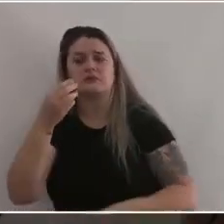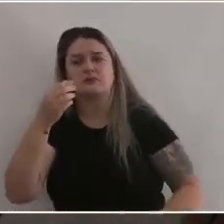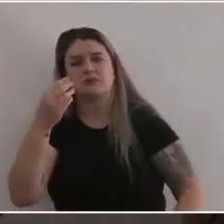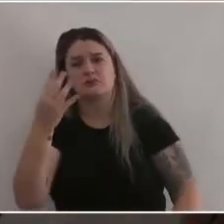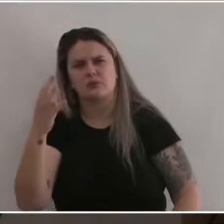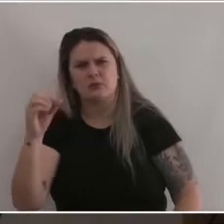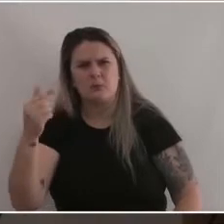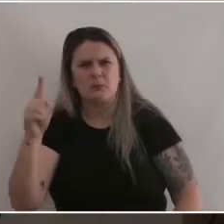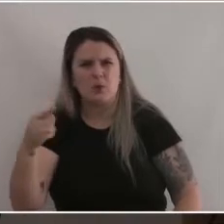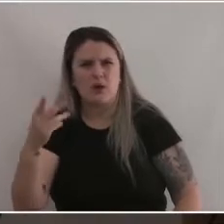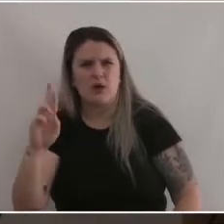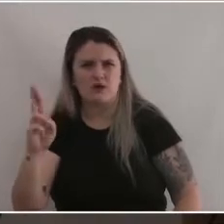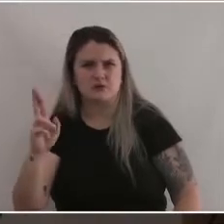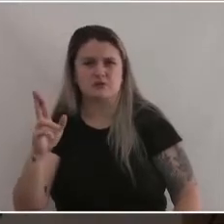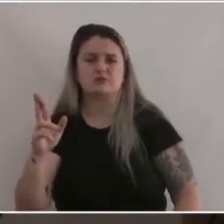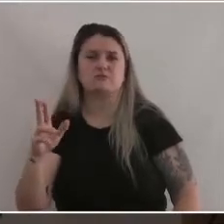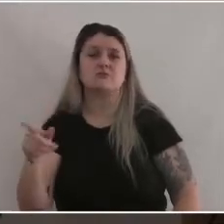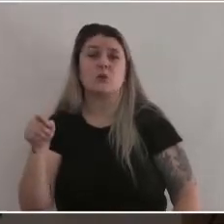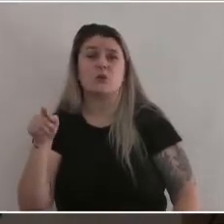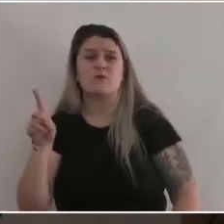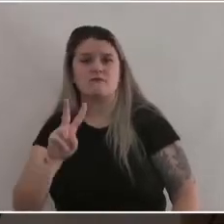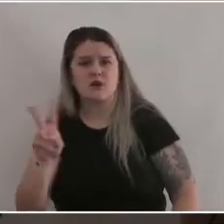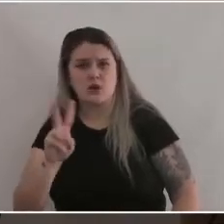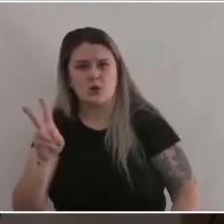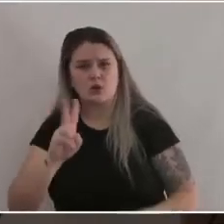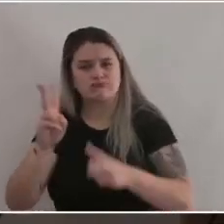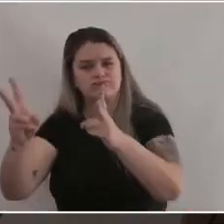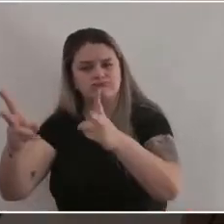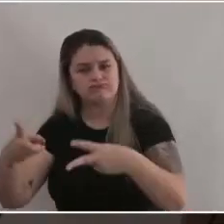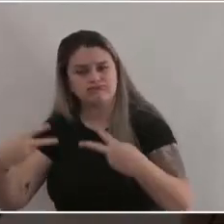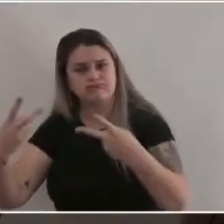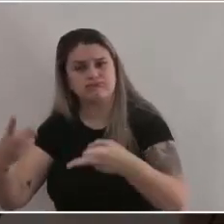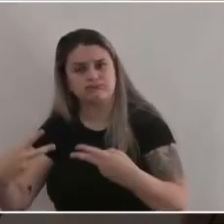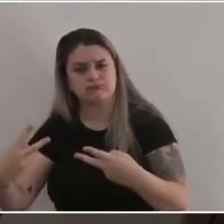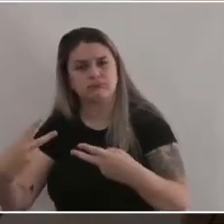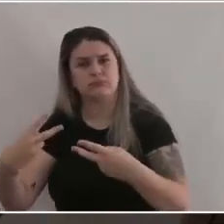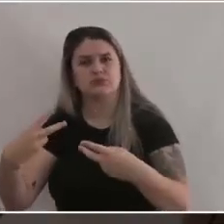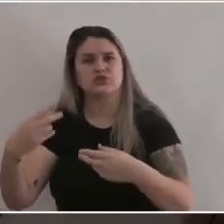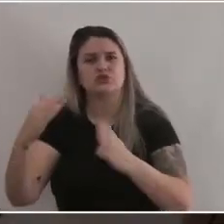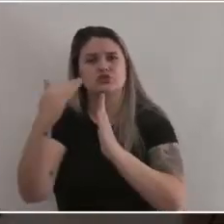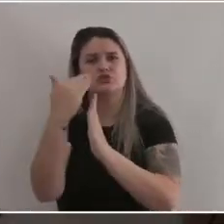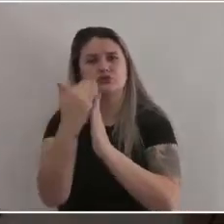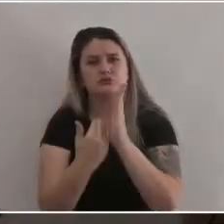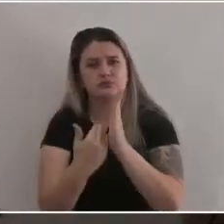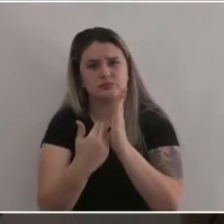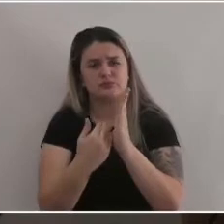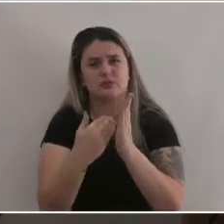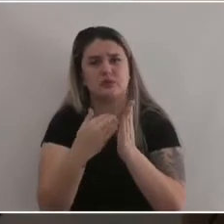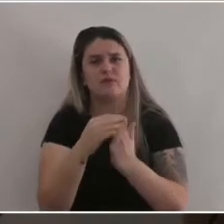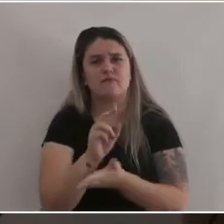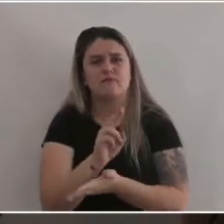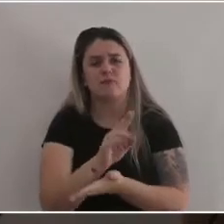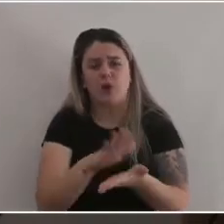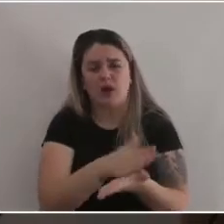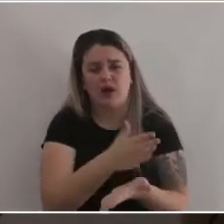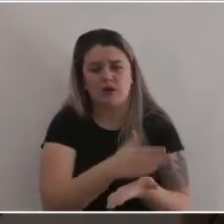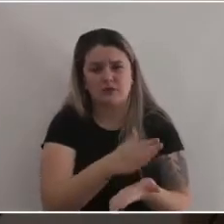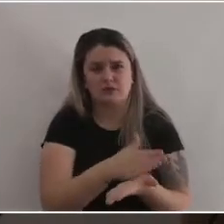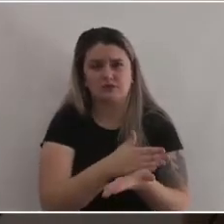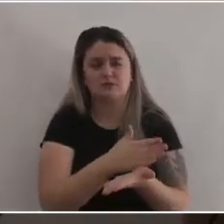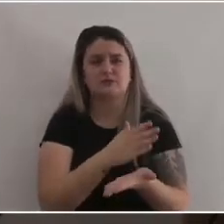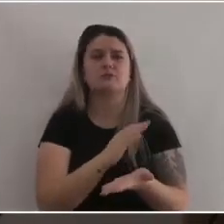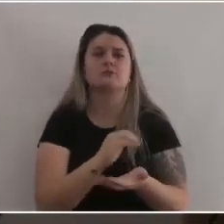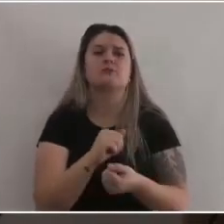4.601.000 reais. O valor da receita arrecadada menos o valor da despesa